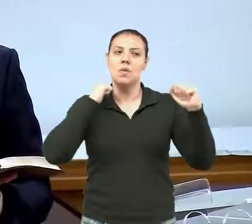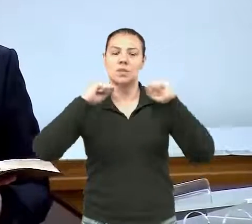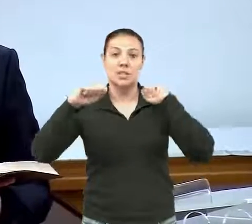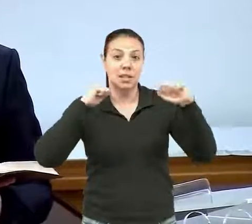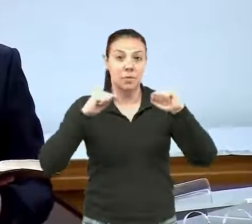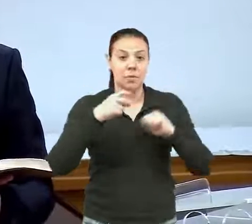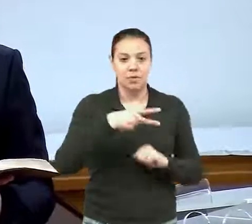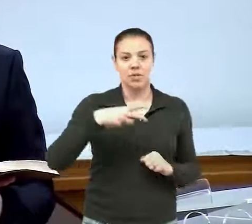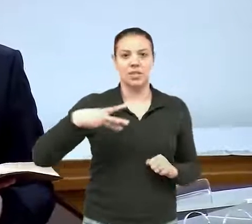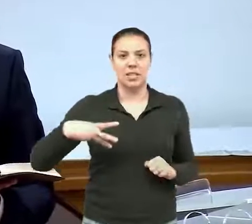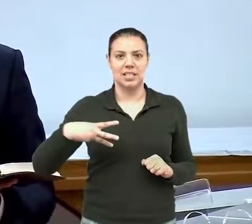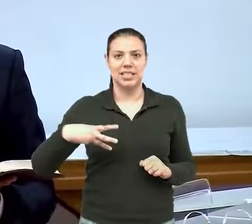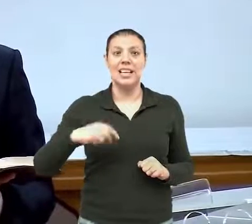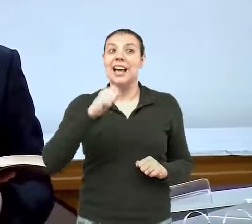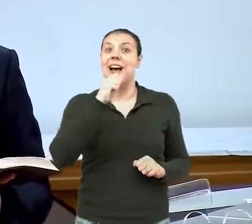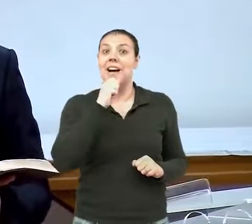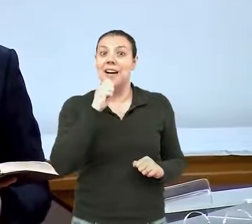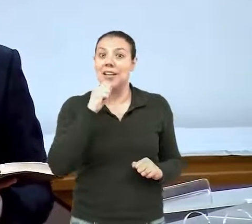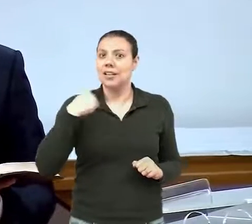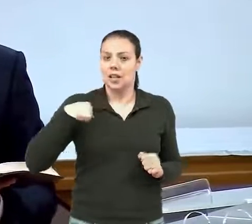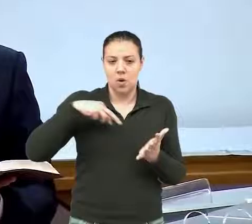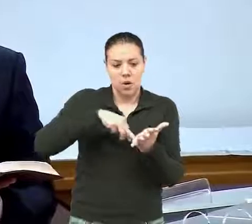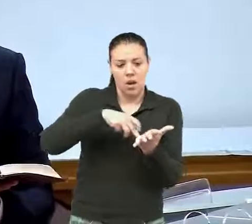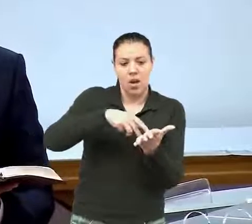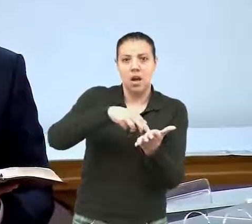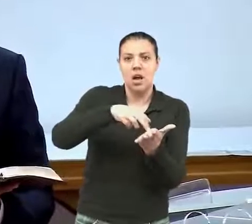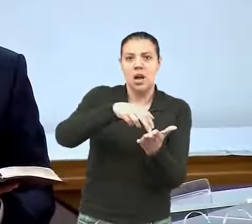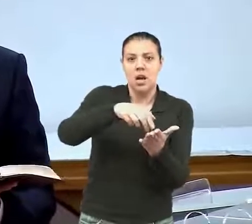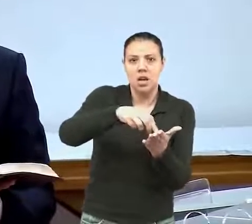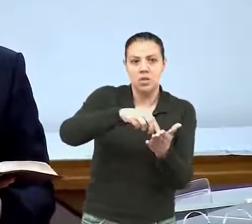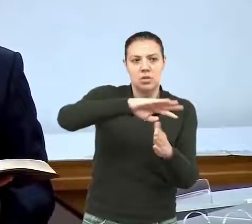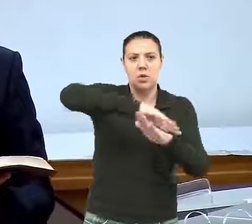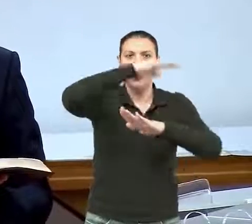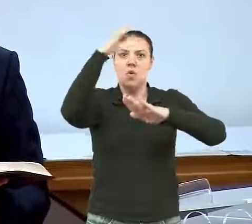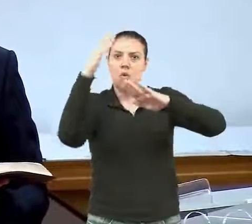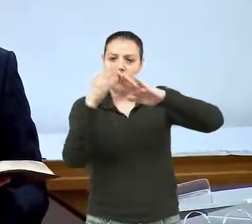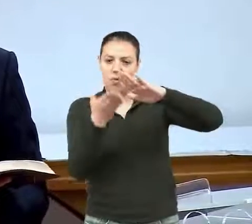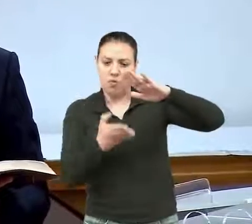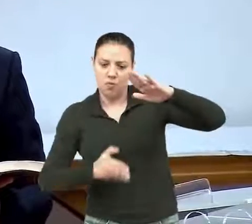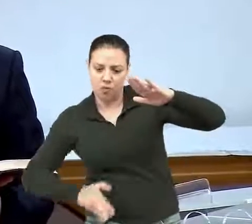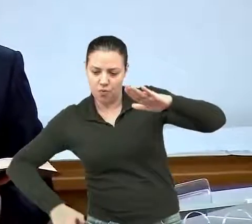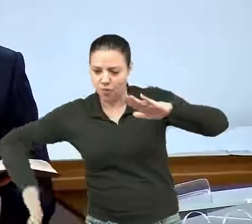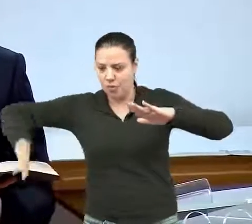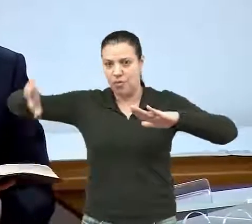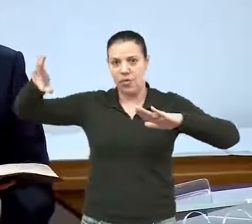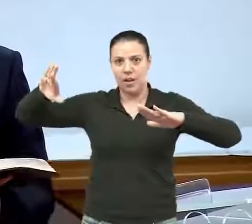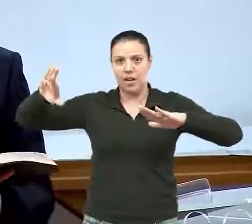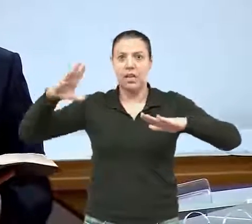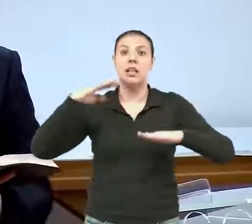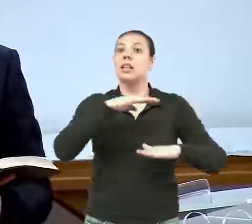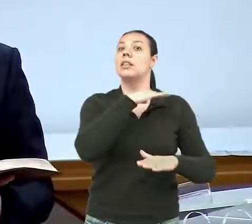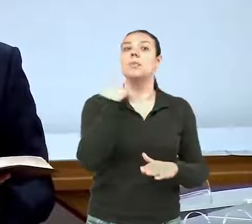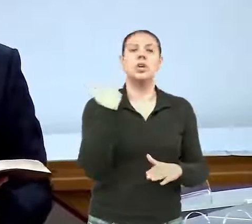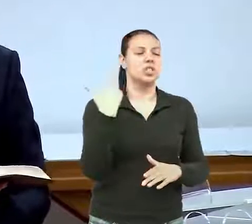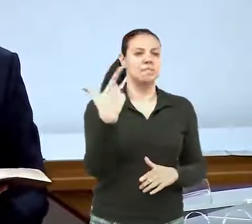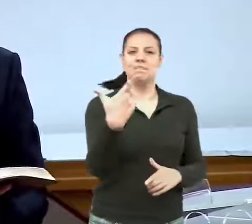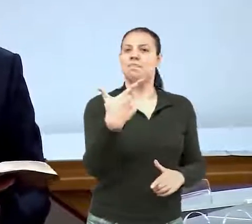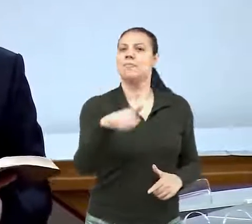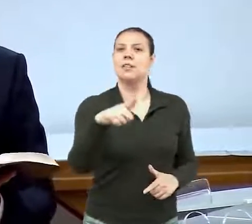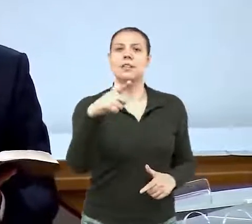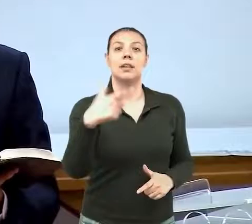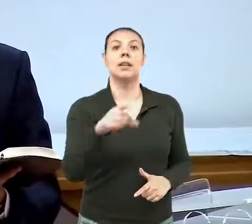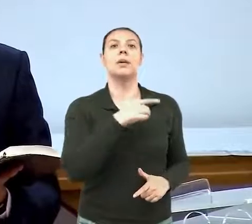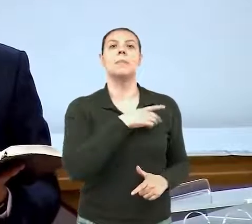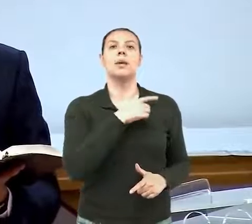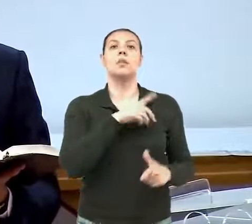ainda que eu ande pelo vale da sombra da morte, não temerei, porque tu estás comigo. É a